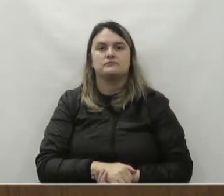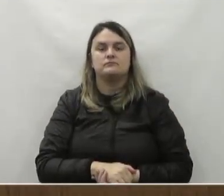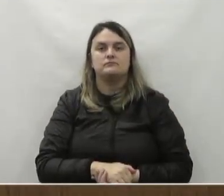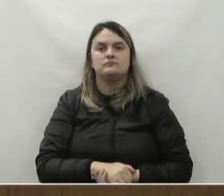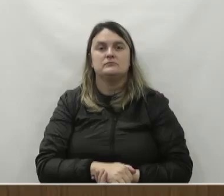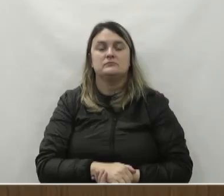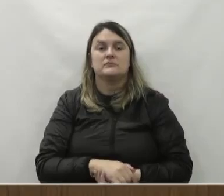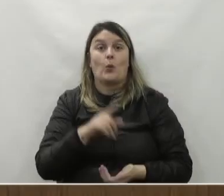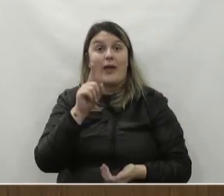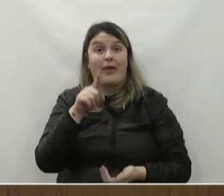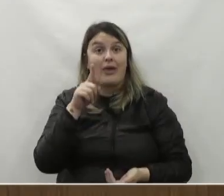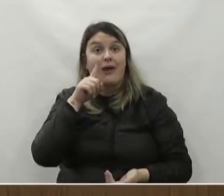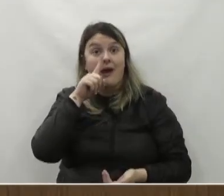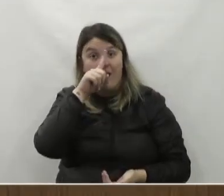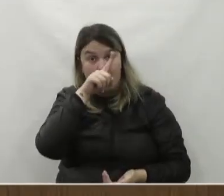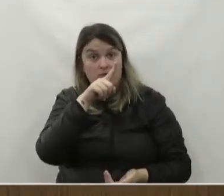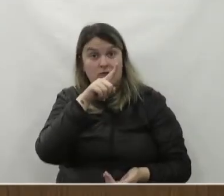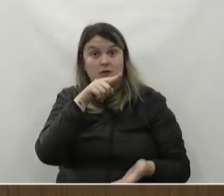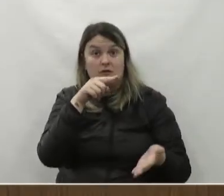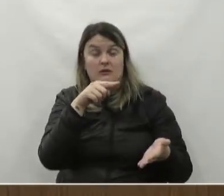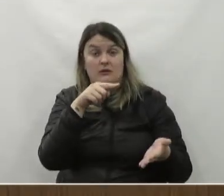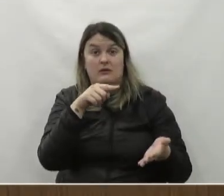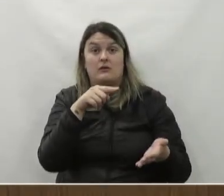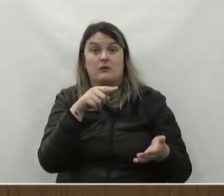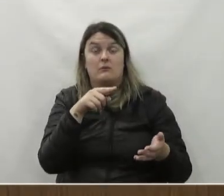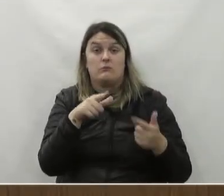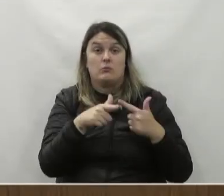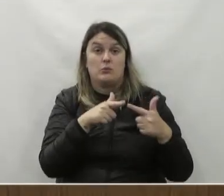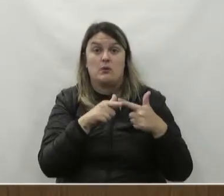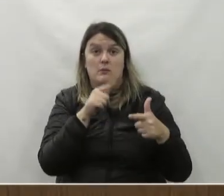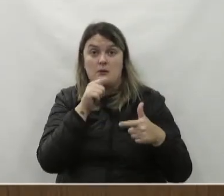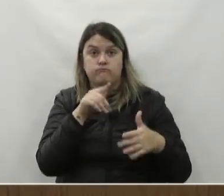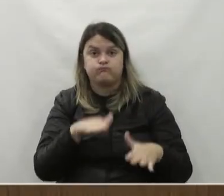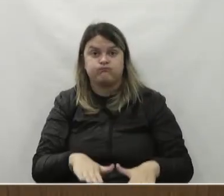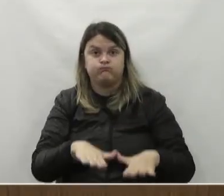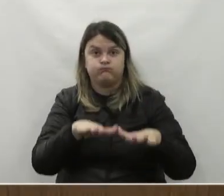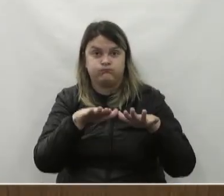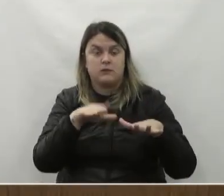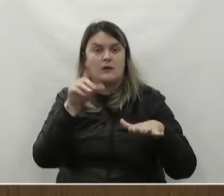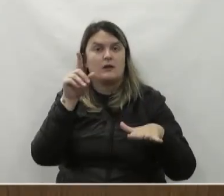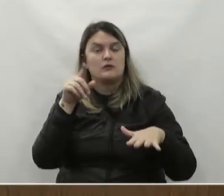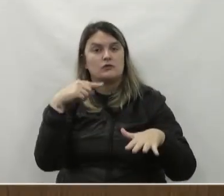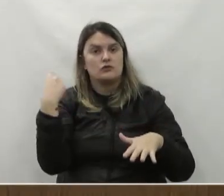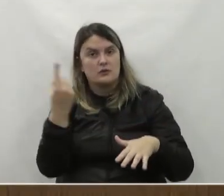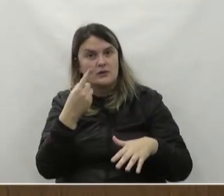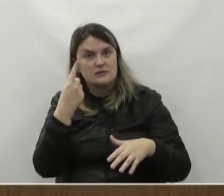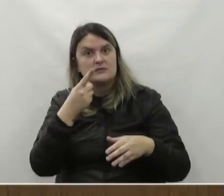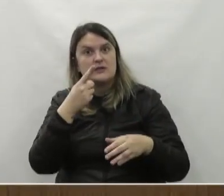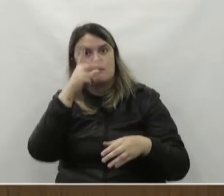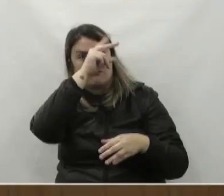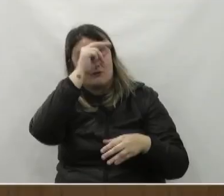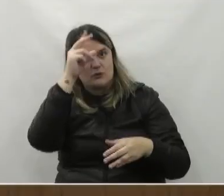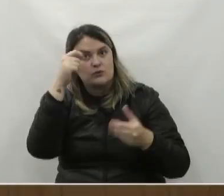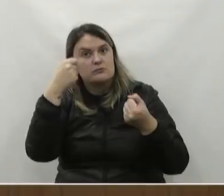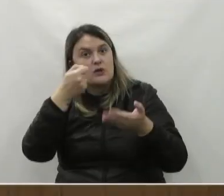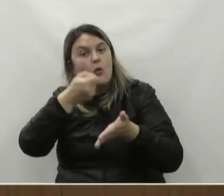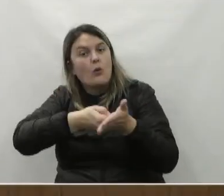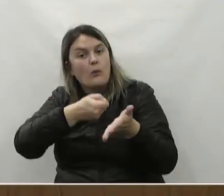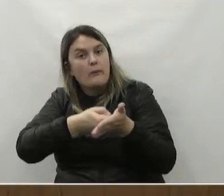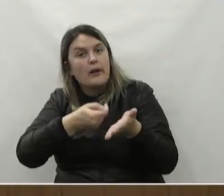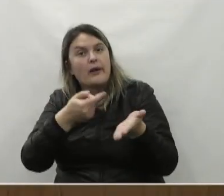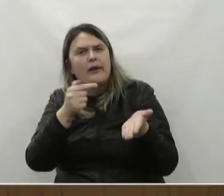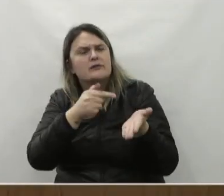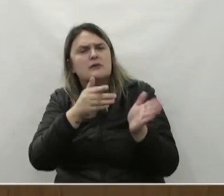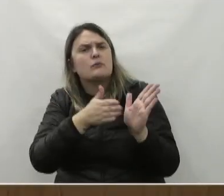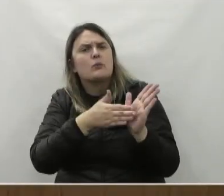Diante da gravidade da situação, é essencial que o município cobre informações atualizadas sobre o